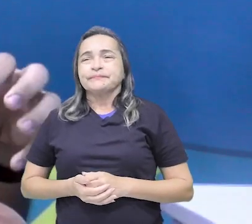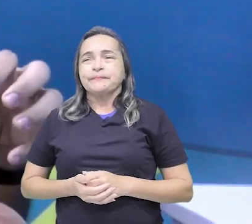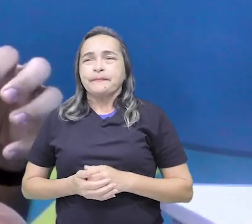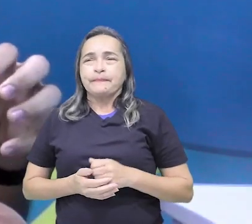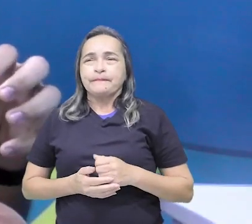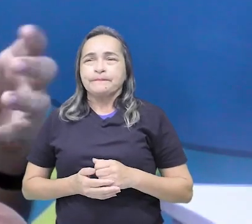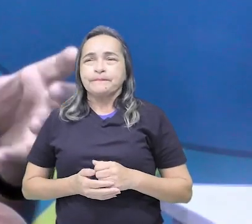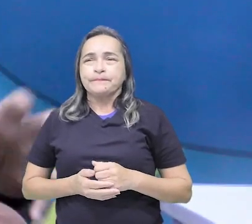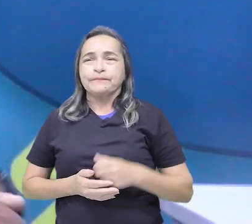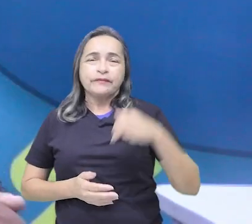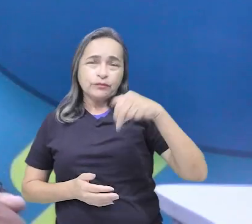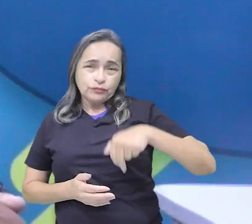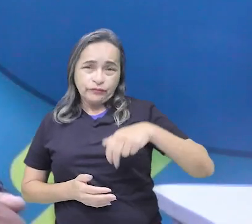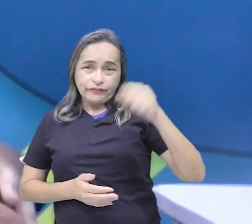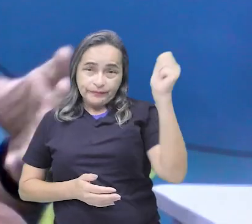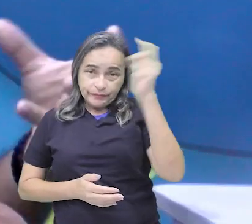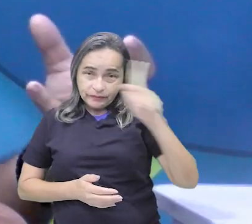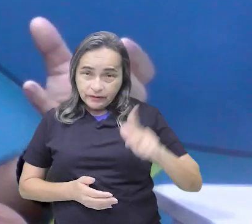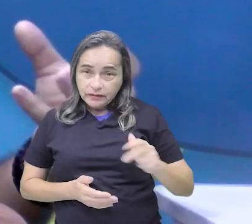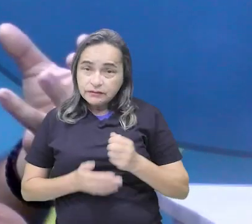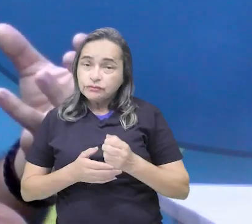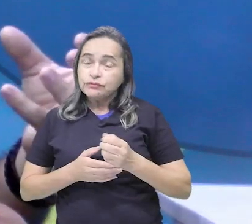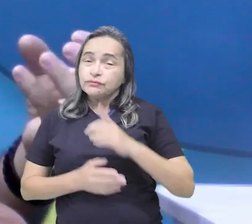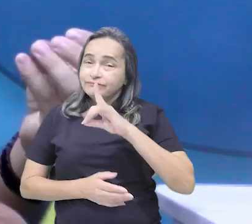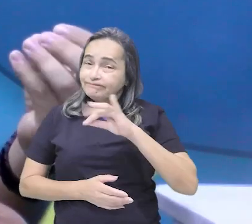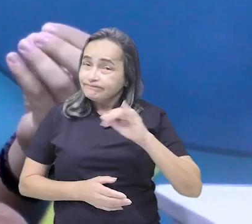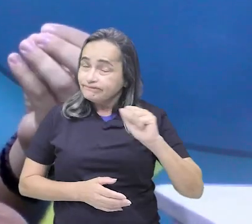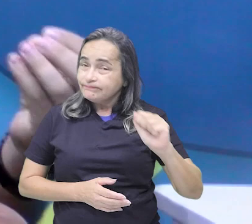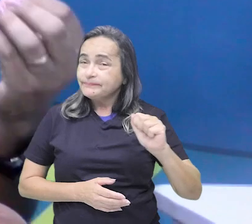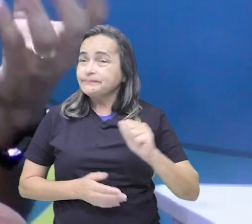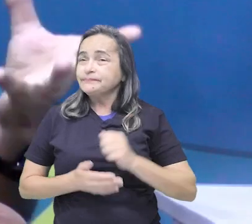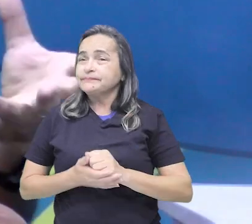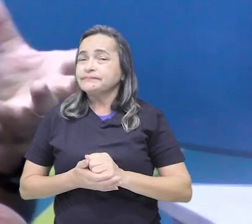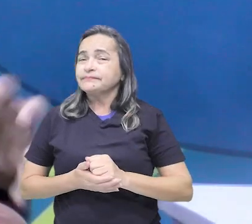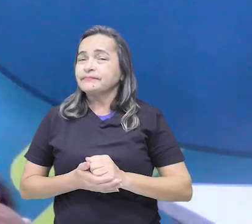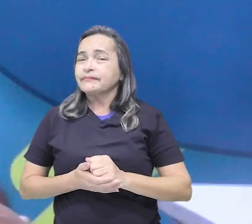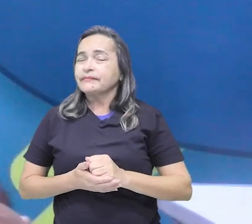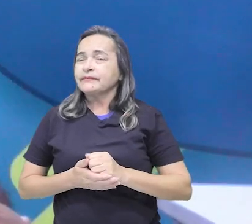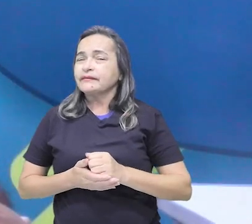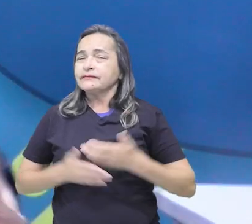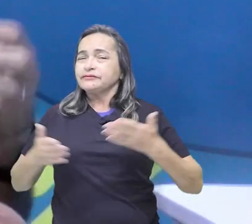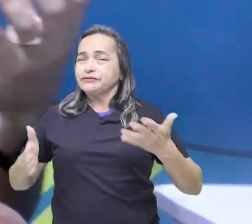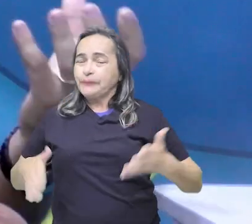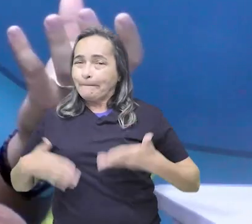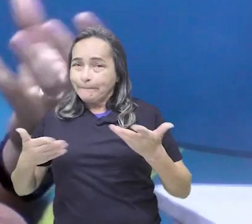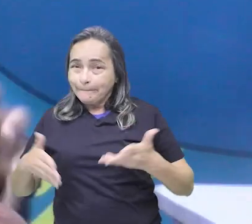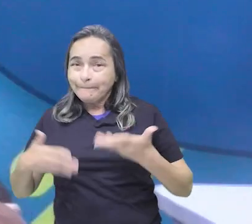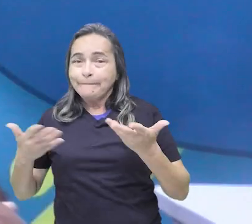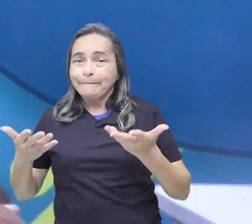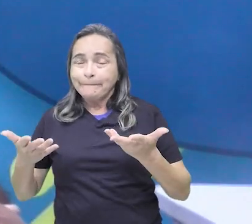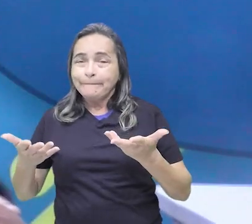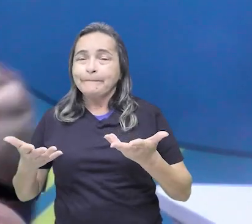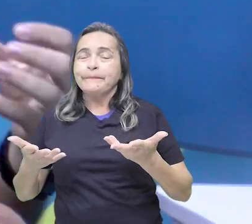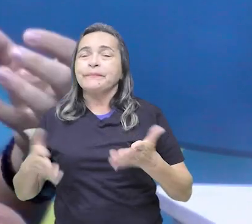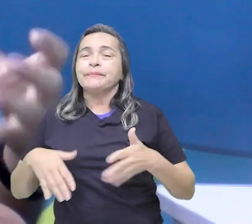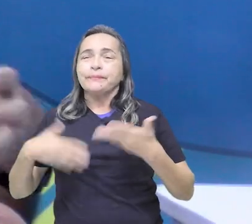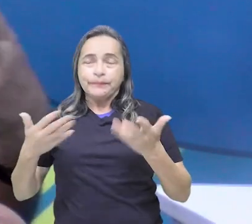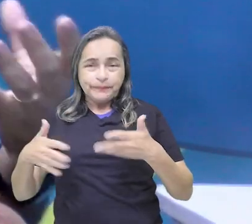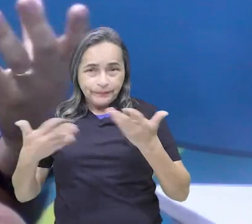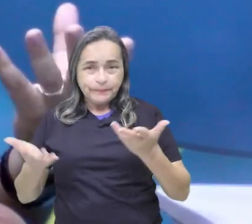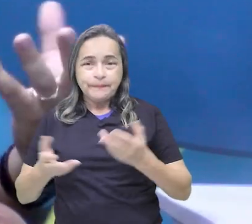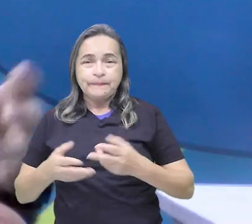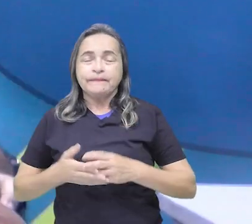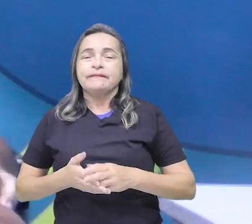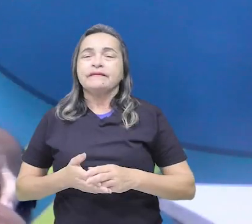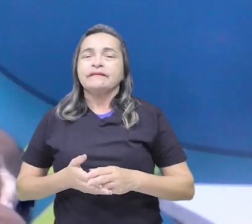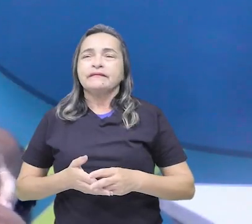O Novembro Azul é uma data de promoção, né, que nós fazemos para lembrar desse câncer que impacta ainda